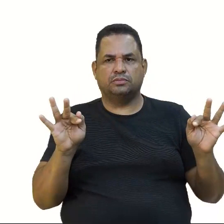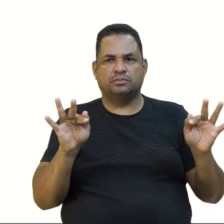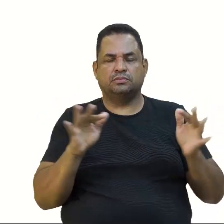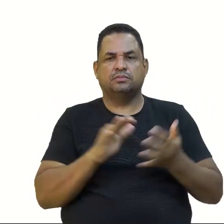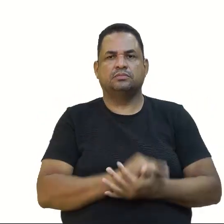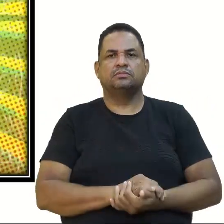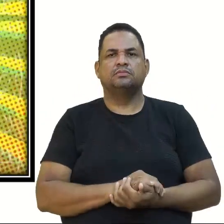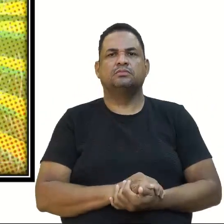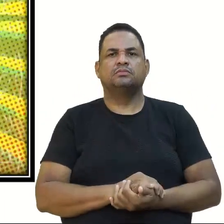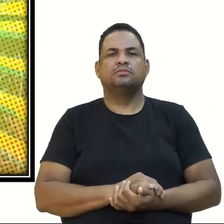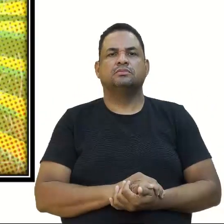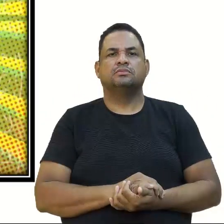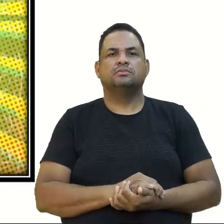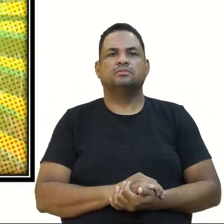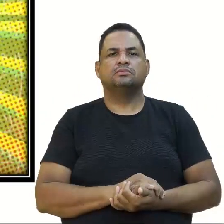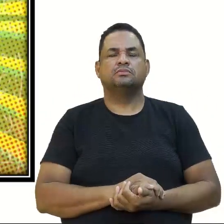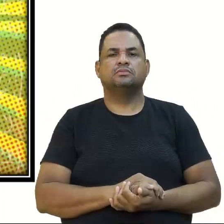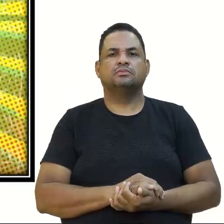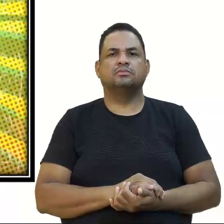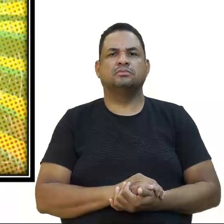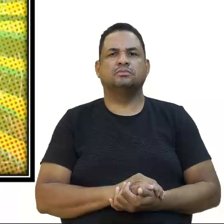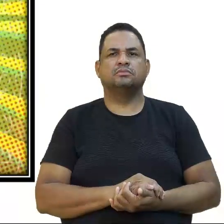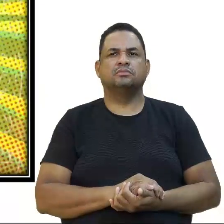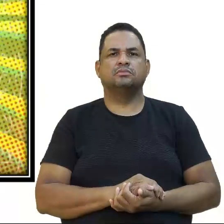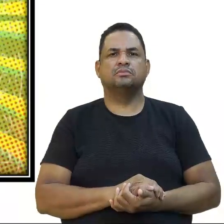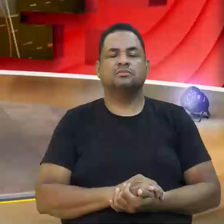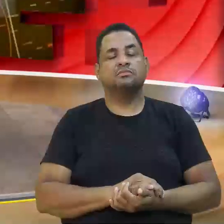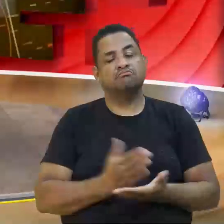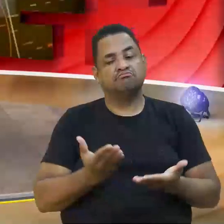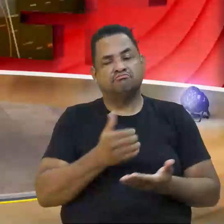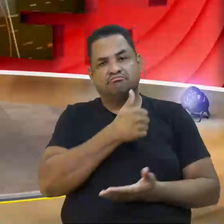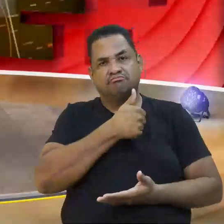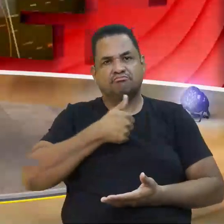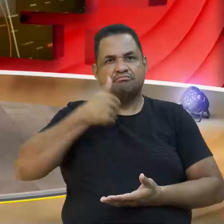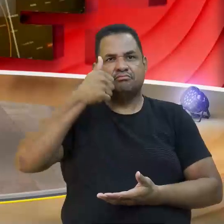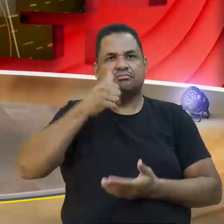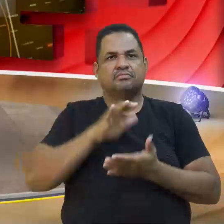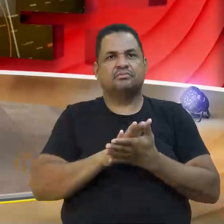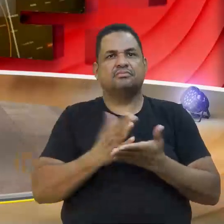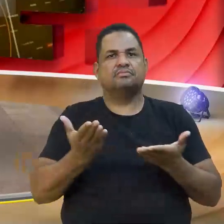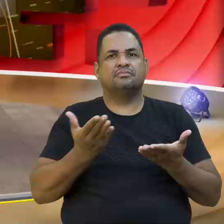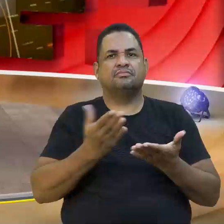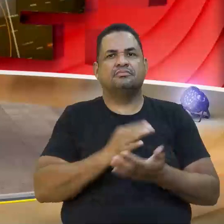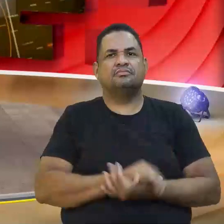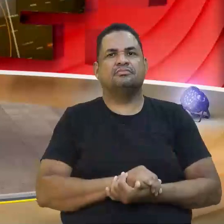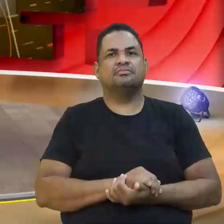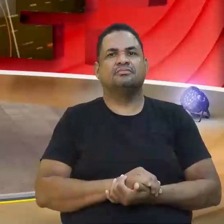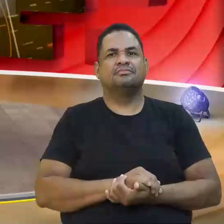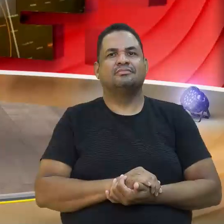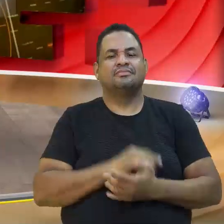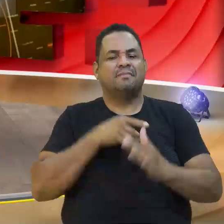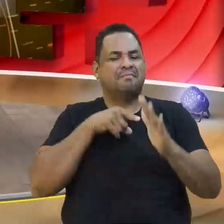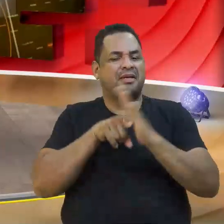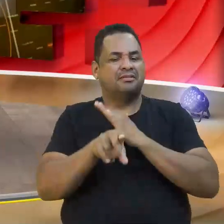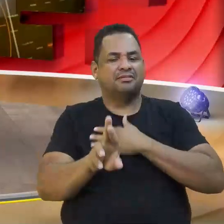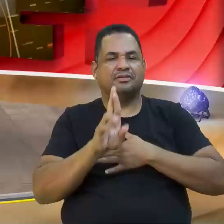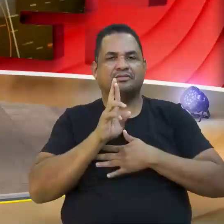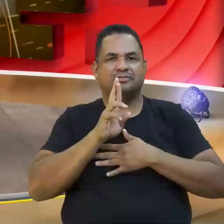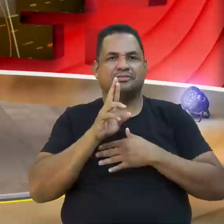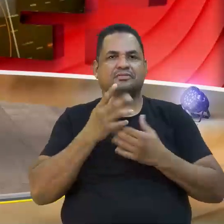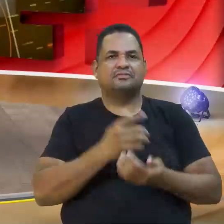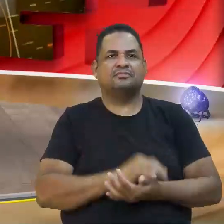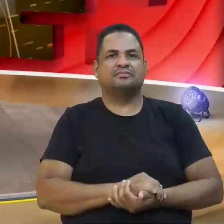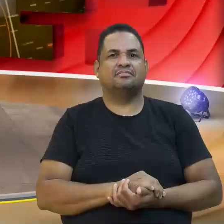funções. Beleza. E nada melhor, né, do que a gente fazer o quê? Um quiz. Perguntas